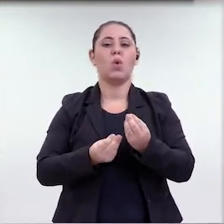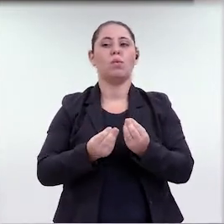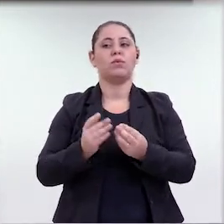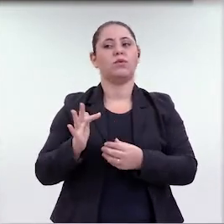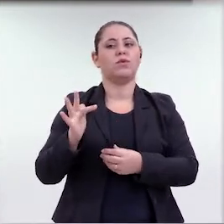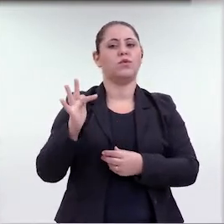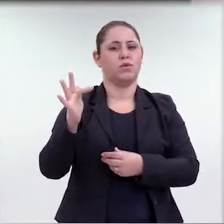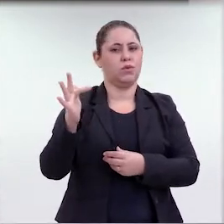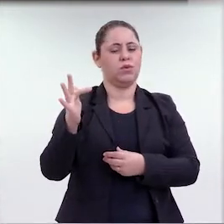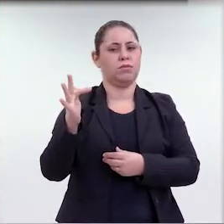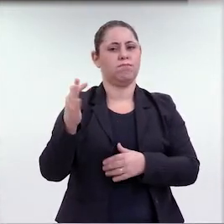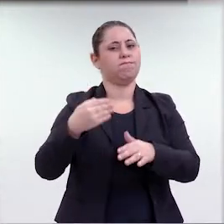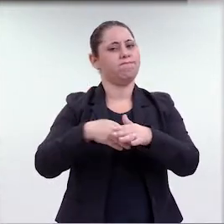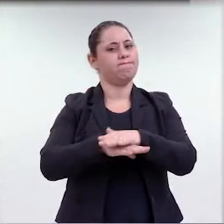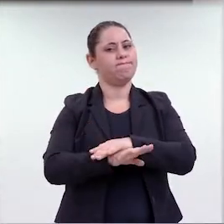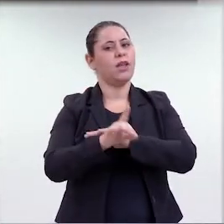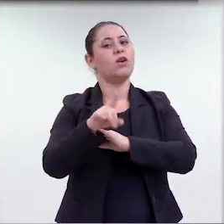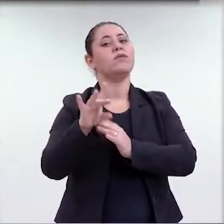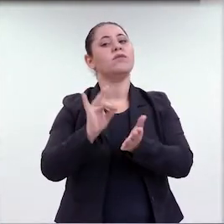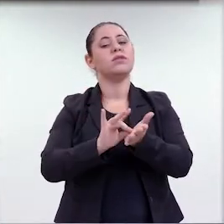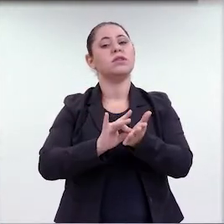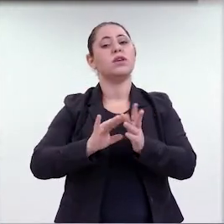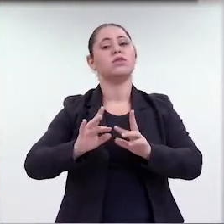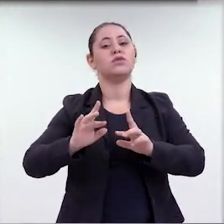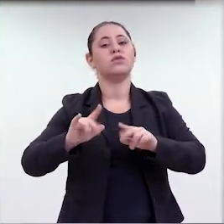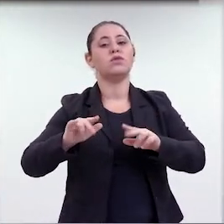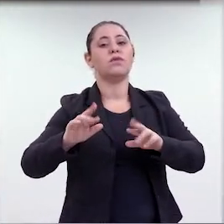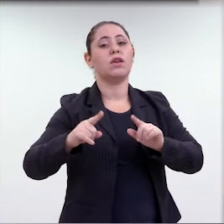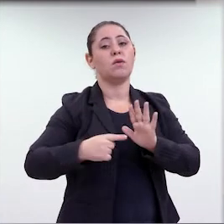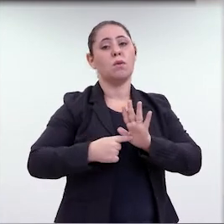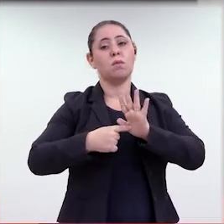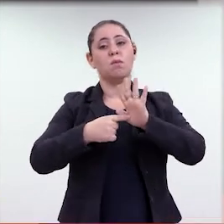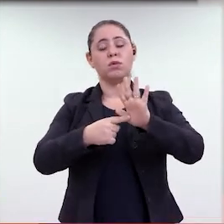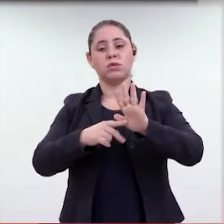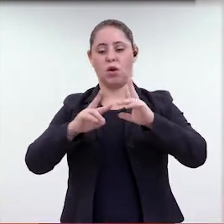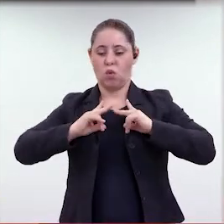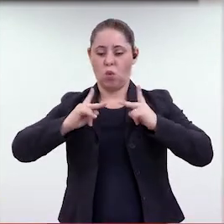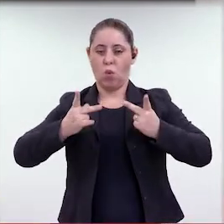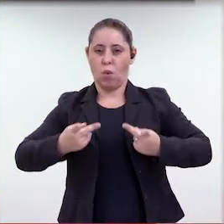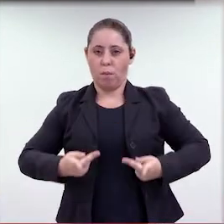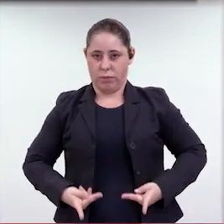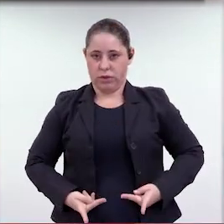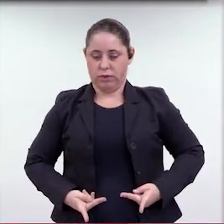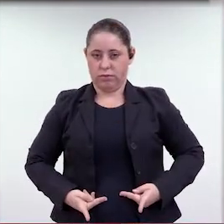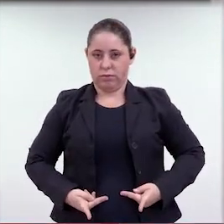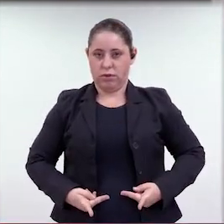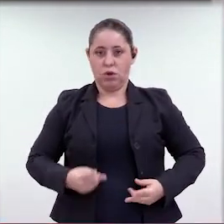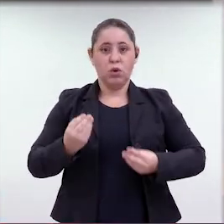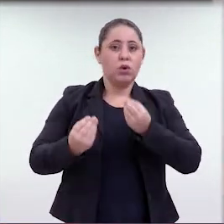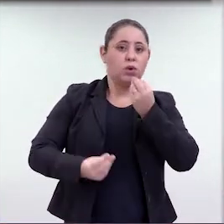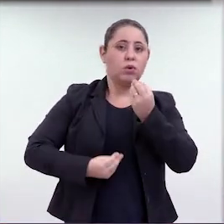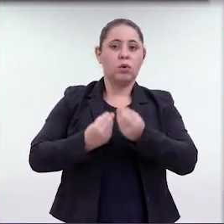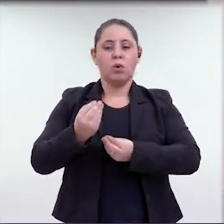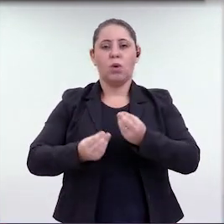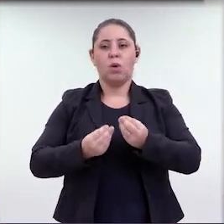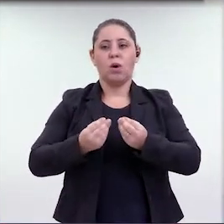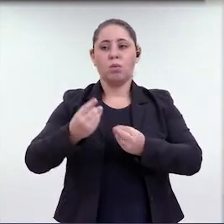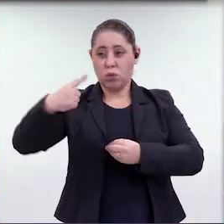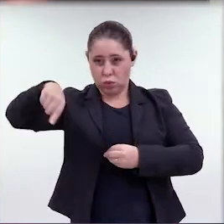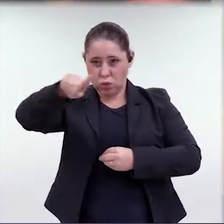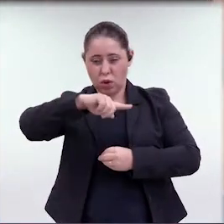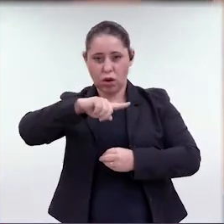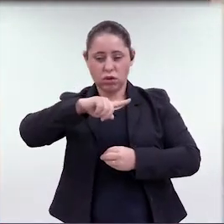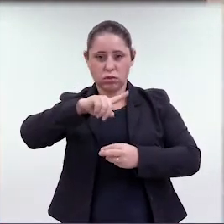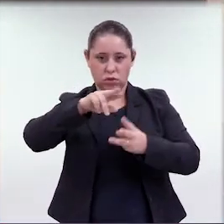disso é o que realmente vai fazer a diferença, vai mostrar também a nossa humanidade e o quanto a gente realmente se importa com o próximo, se